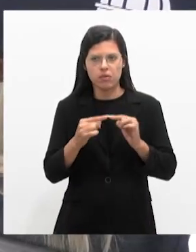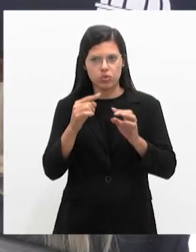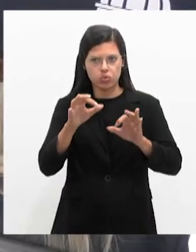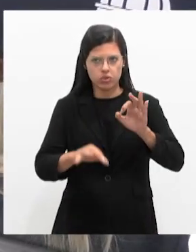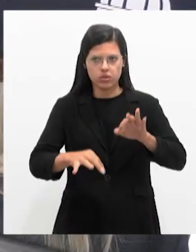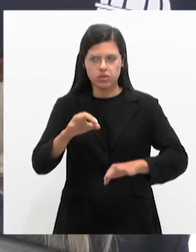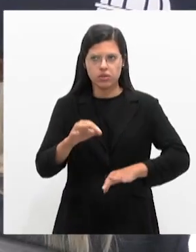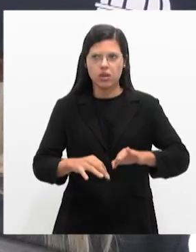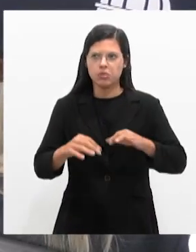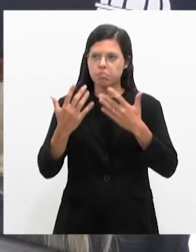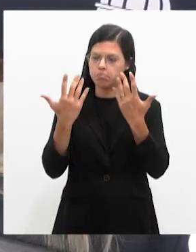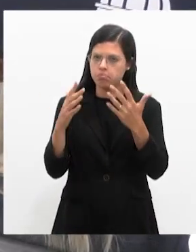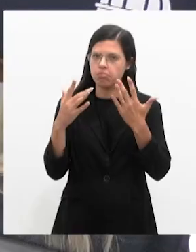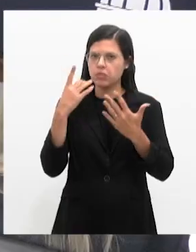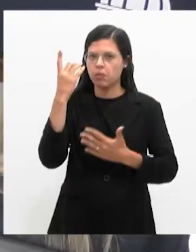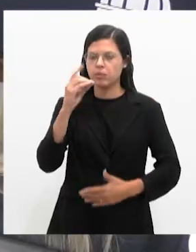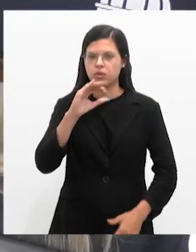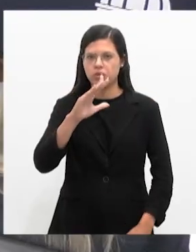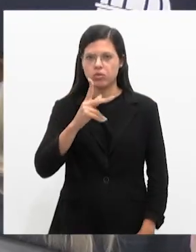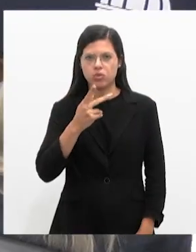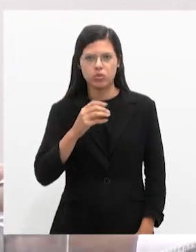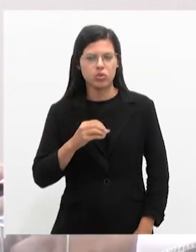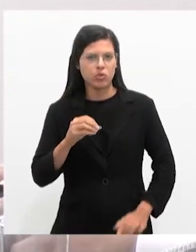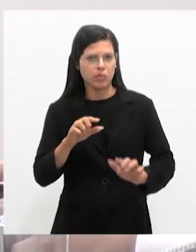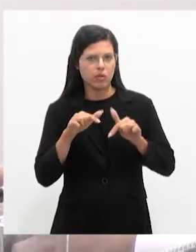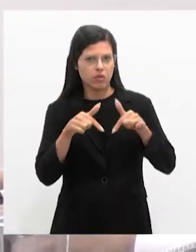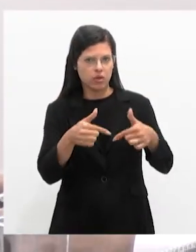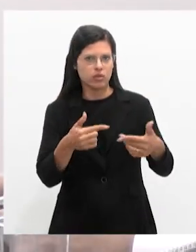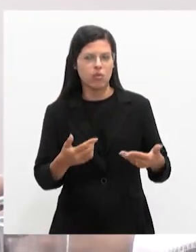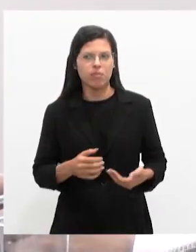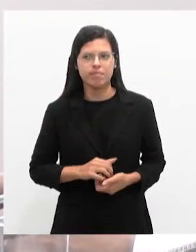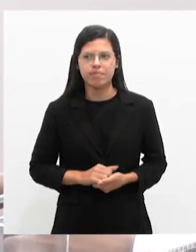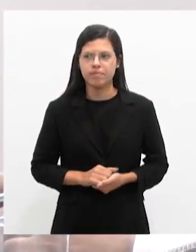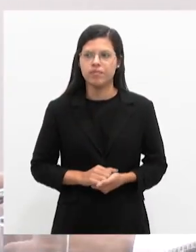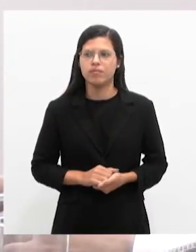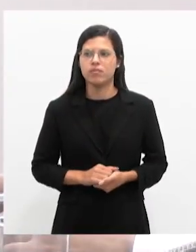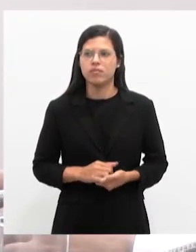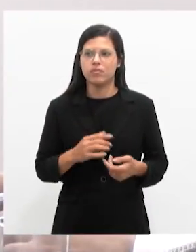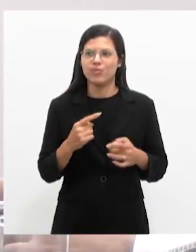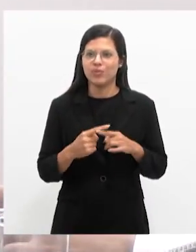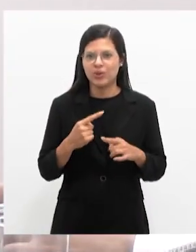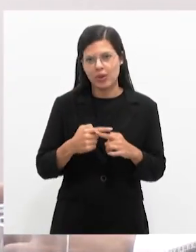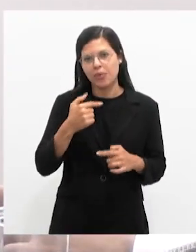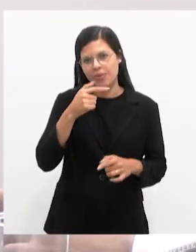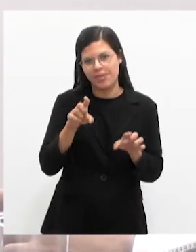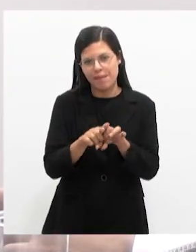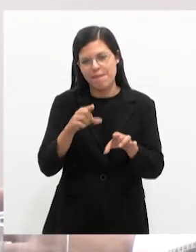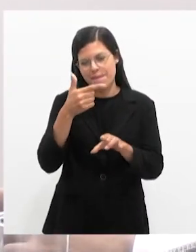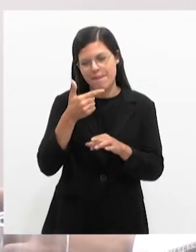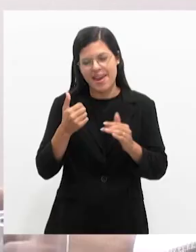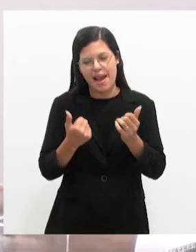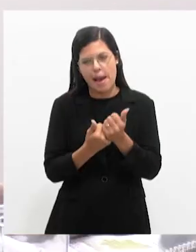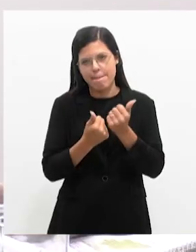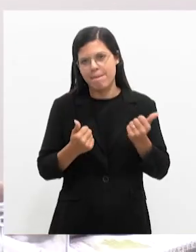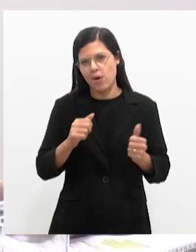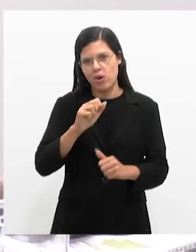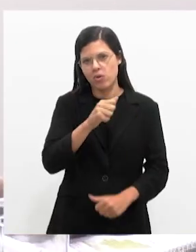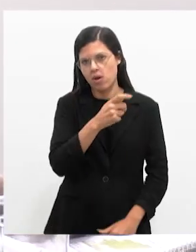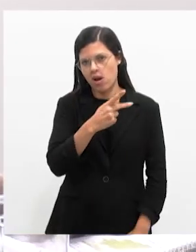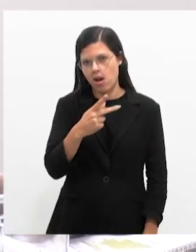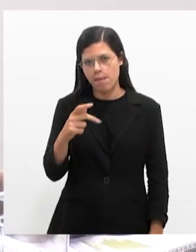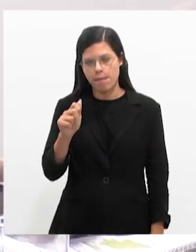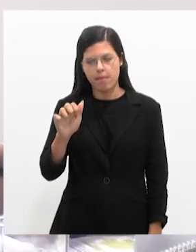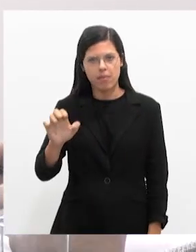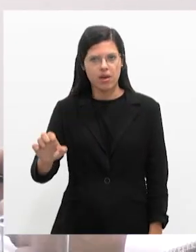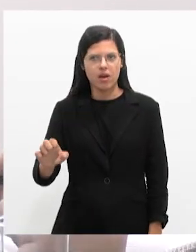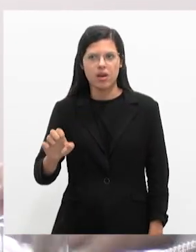Machado pela iniciativa. Porque eu também me considero um apaiano e nós apoiamos muito a